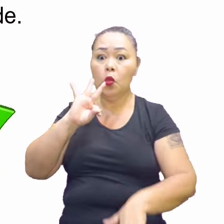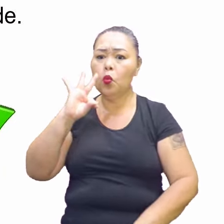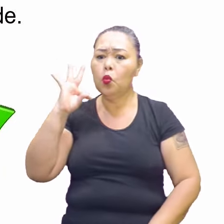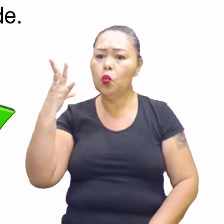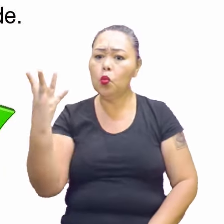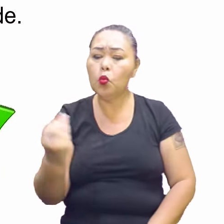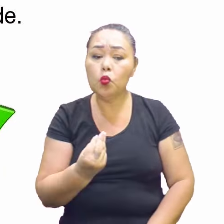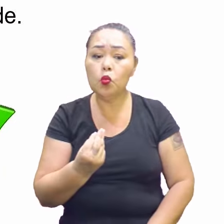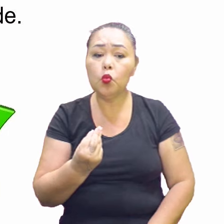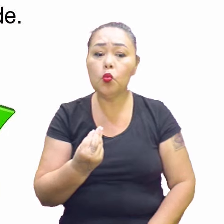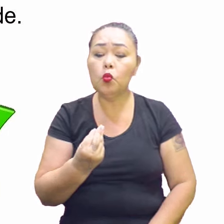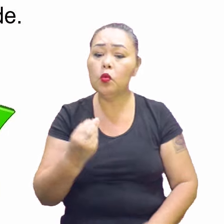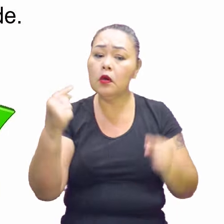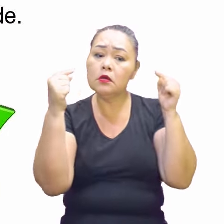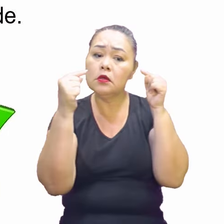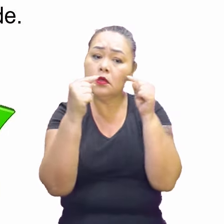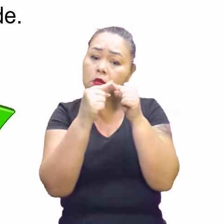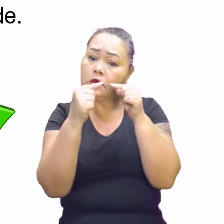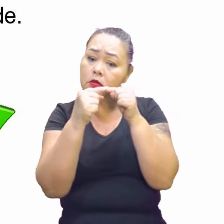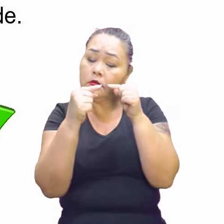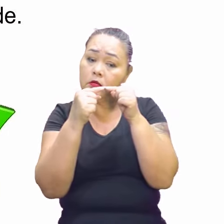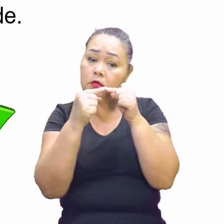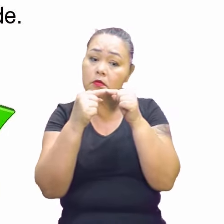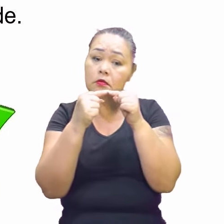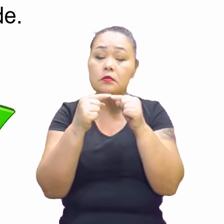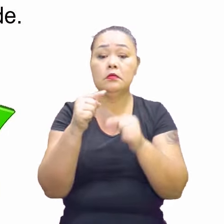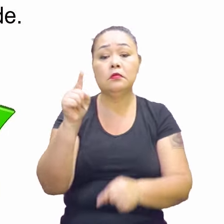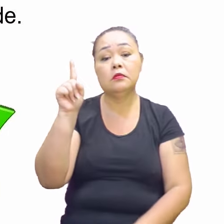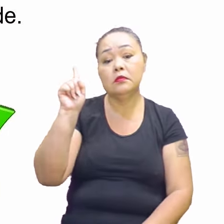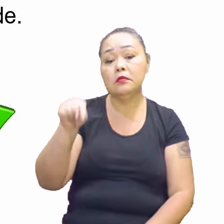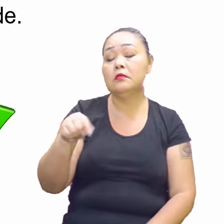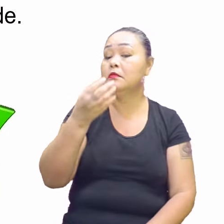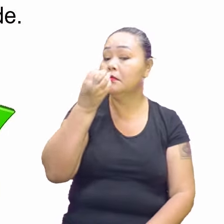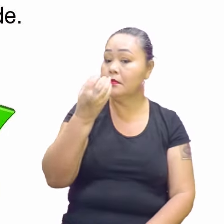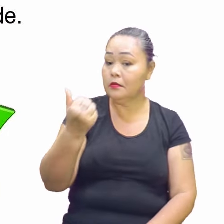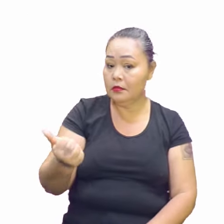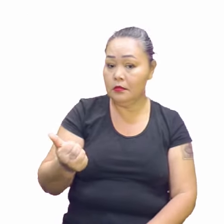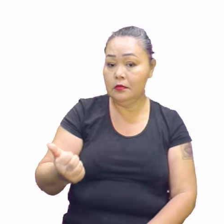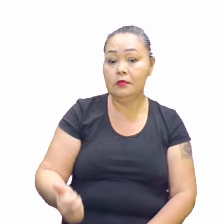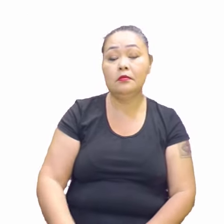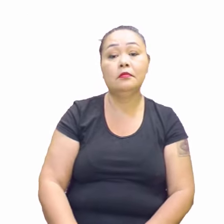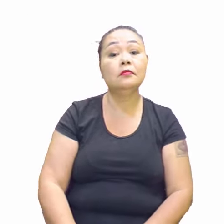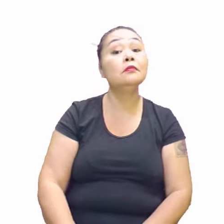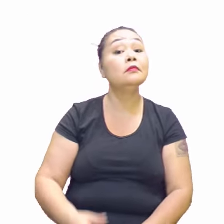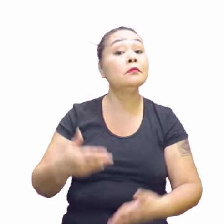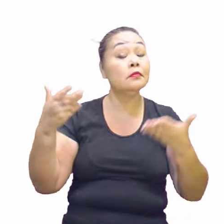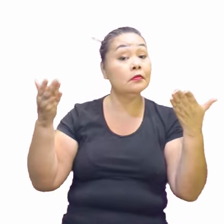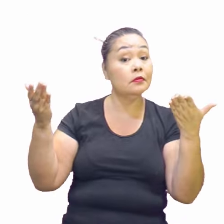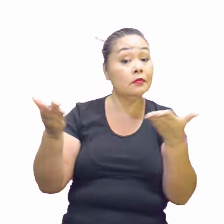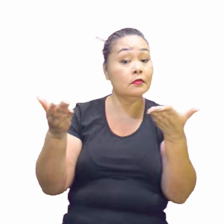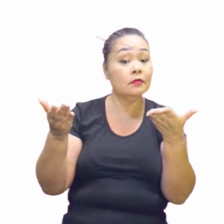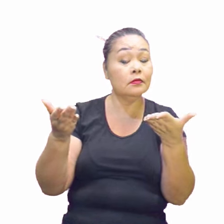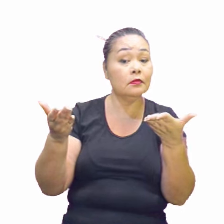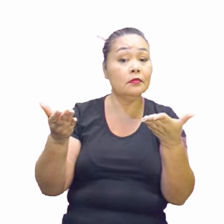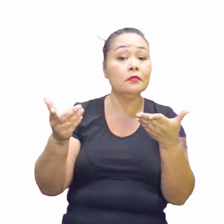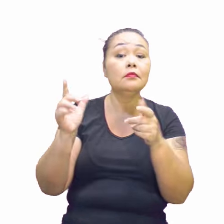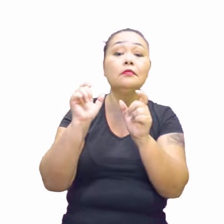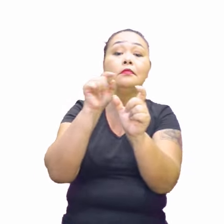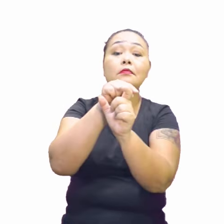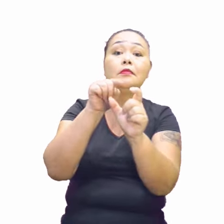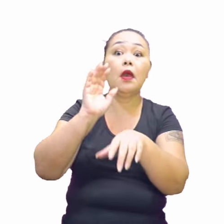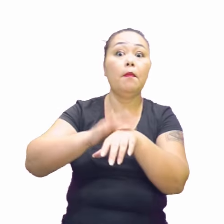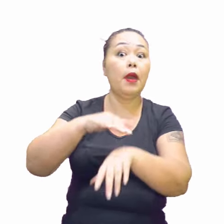eles fazendo aí a concordância. Muito bem. Agora, quando a